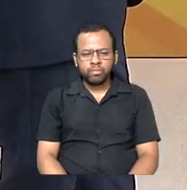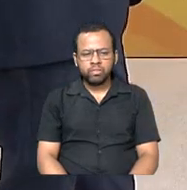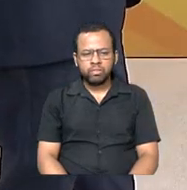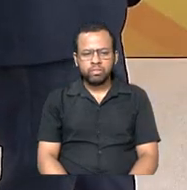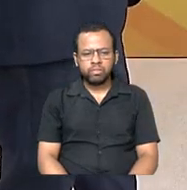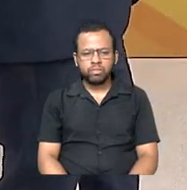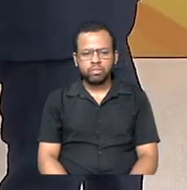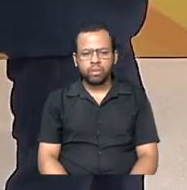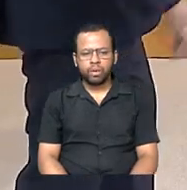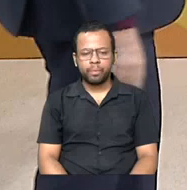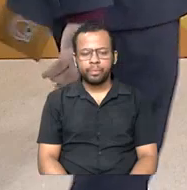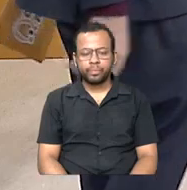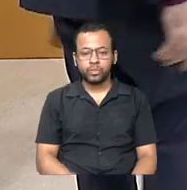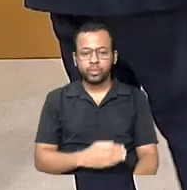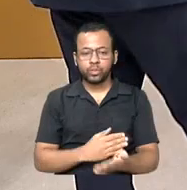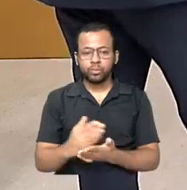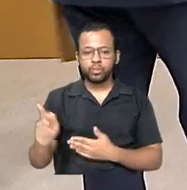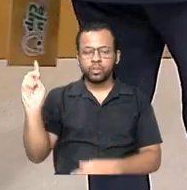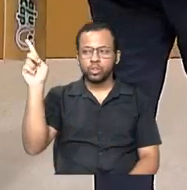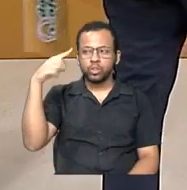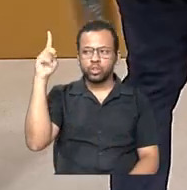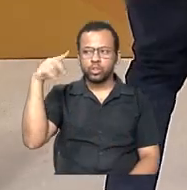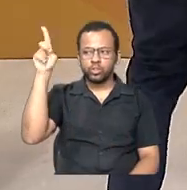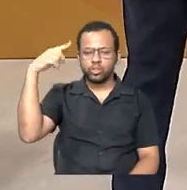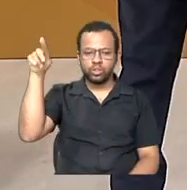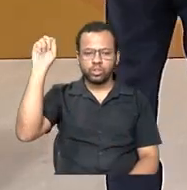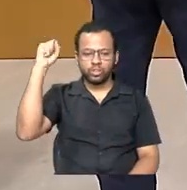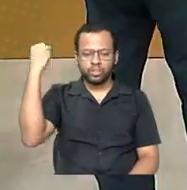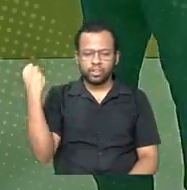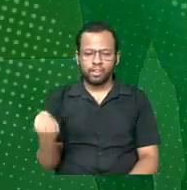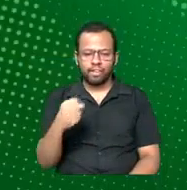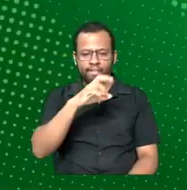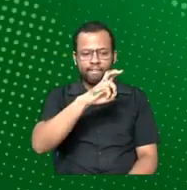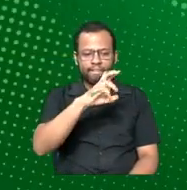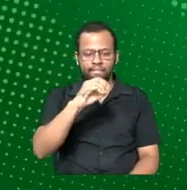começando a girar minha gente quentinho